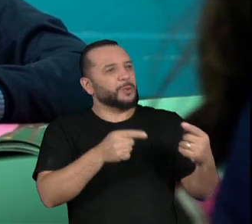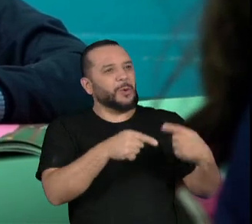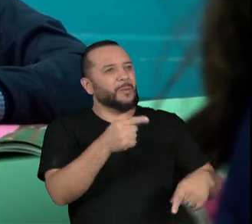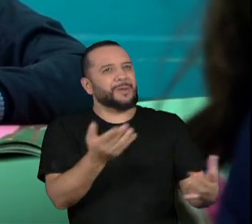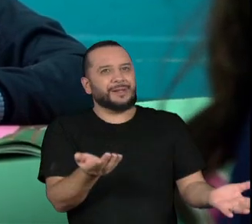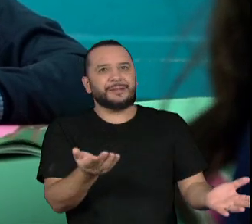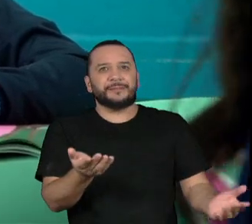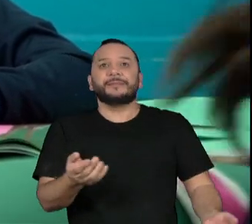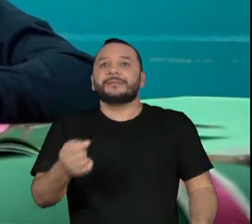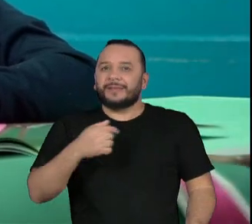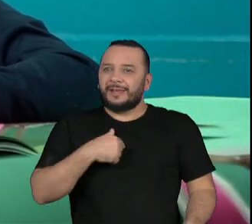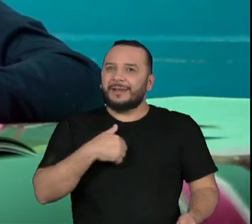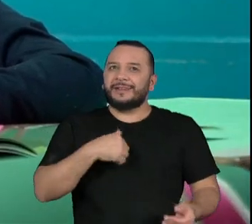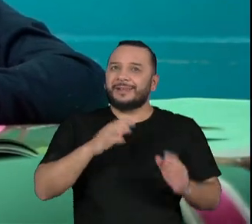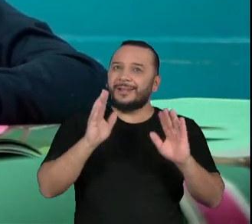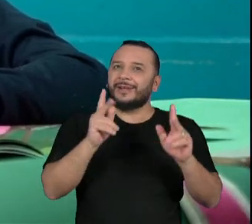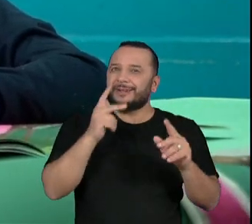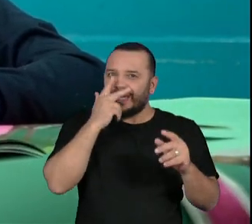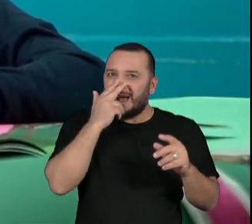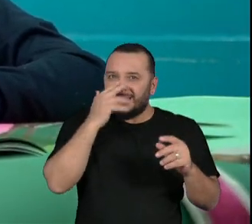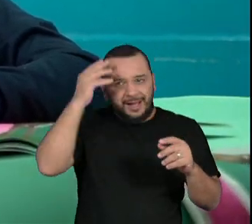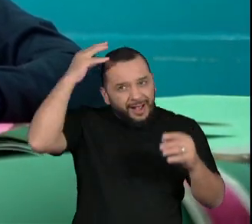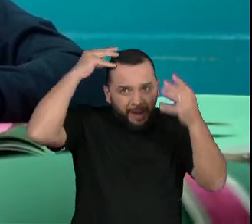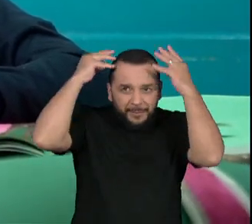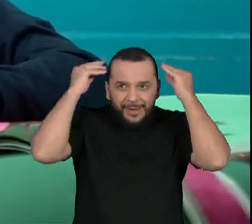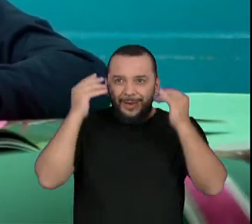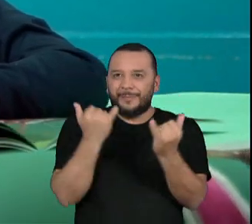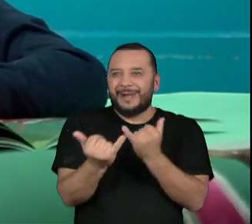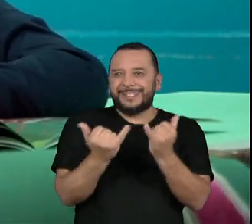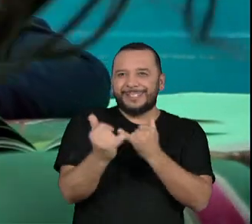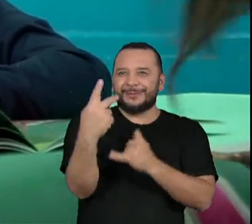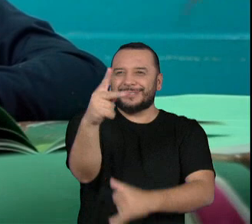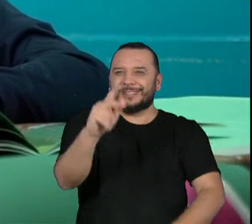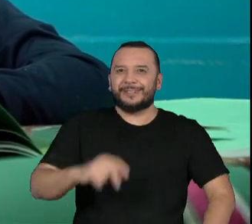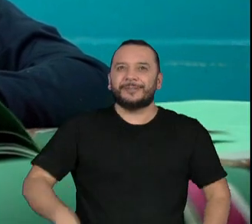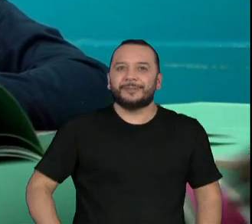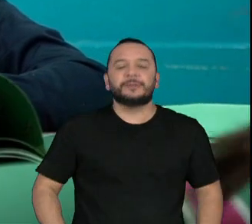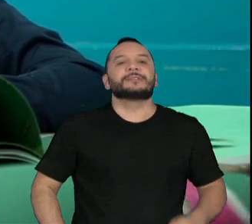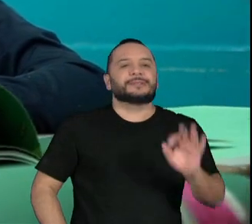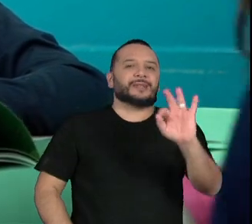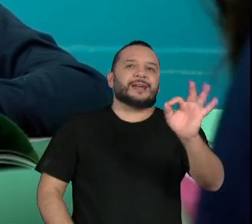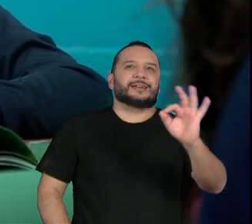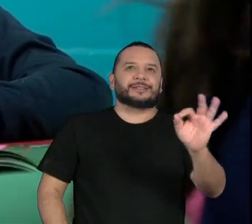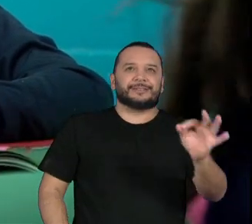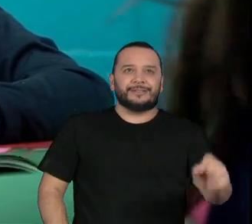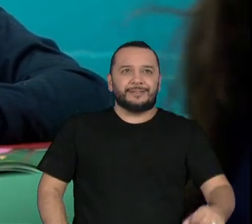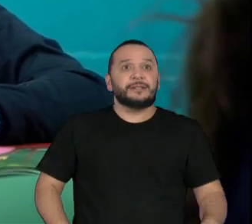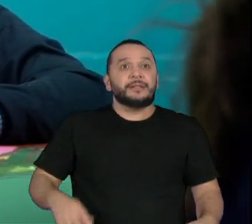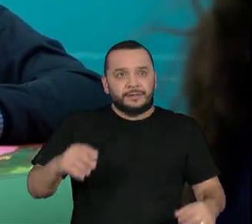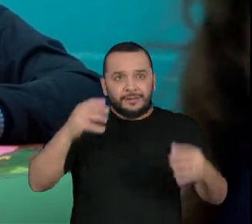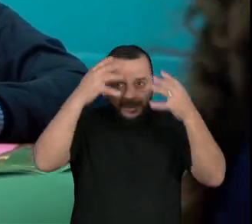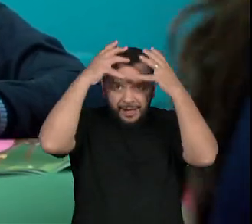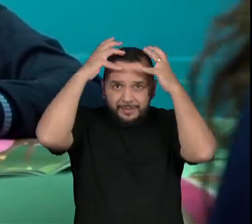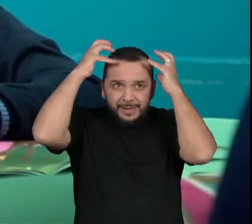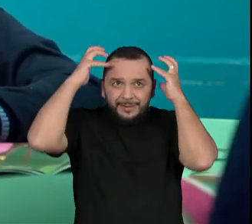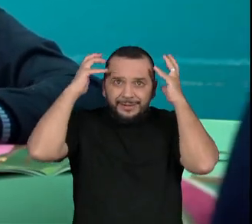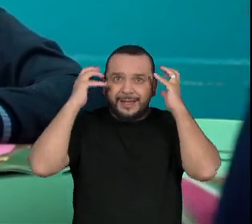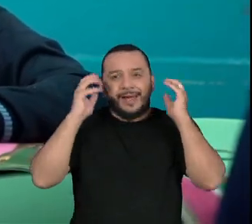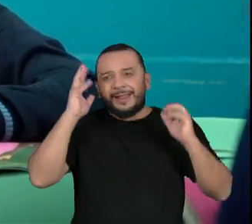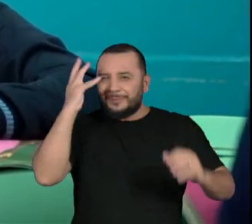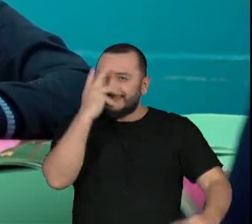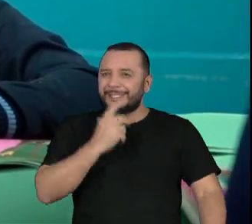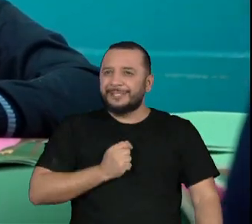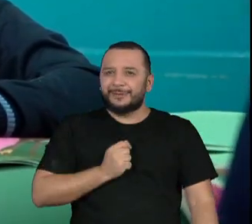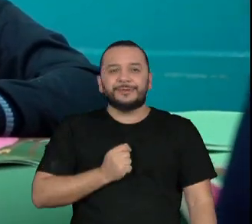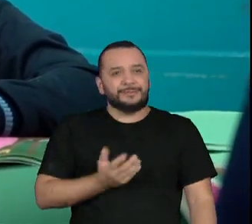da menina é quase igual ao seu. Sim, tá. Certo. O cabelo dela é bem enroladinho.